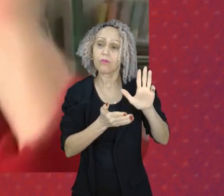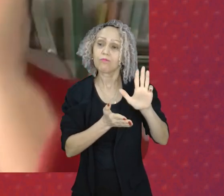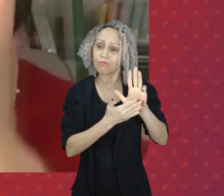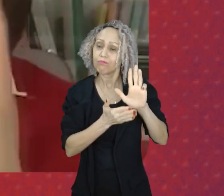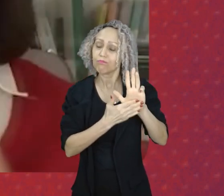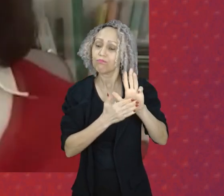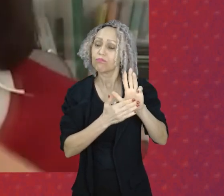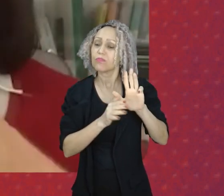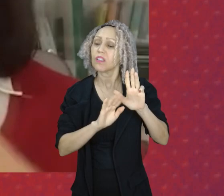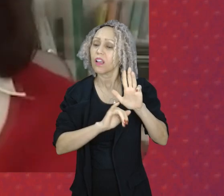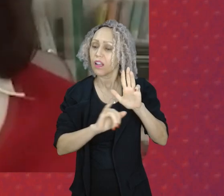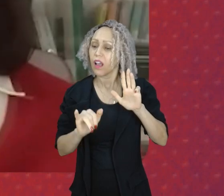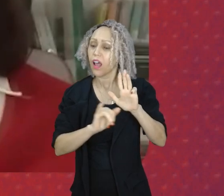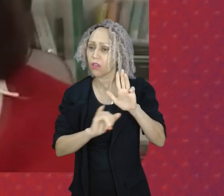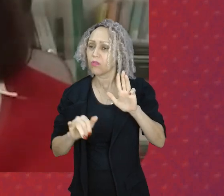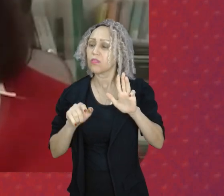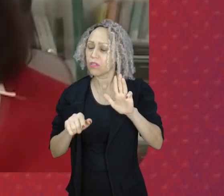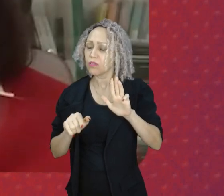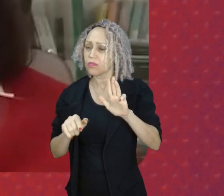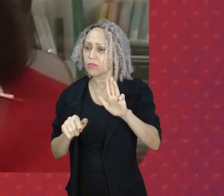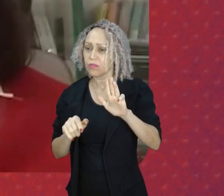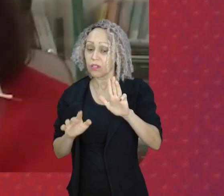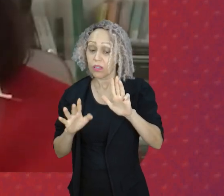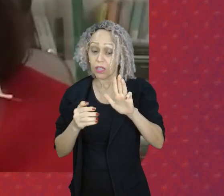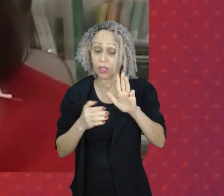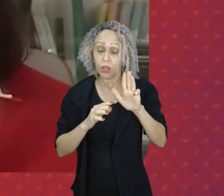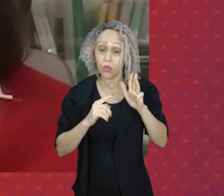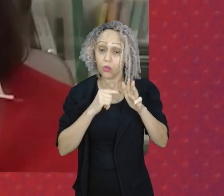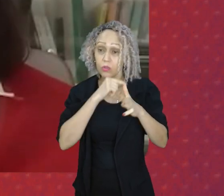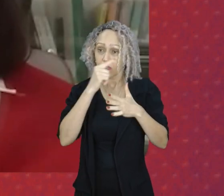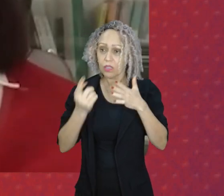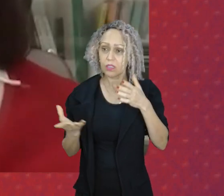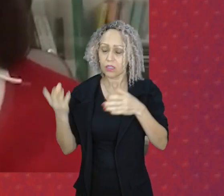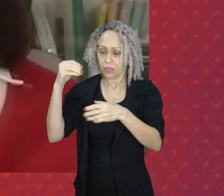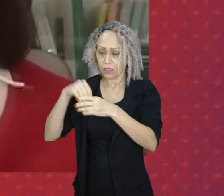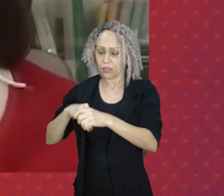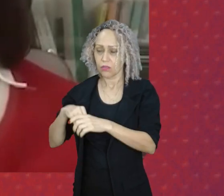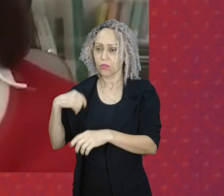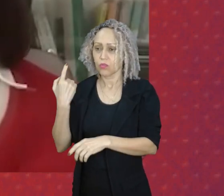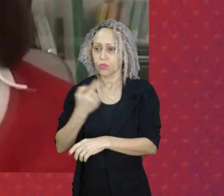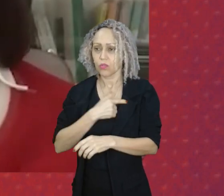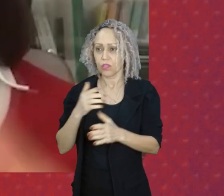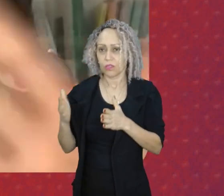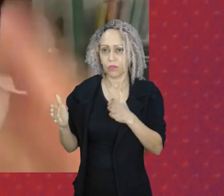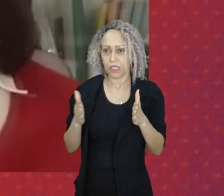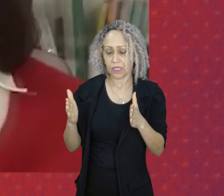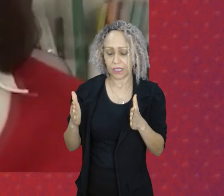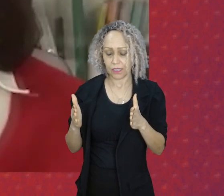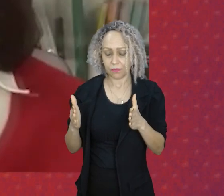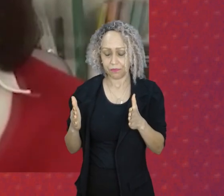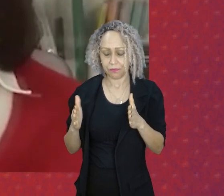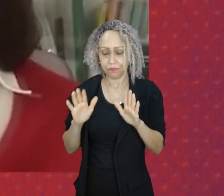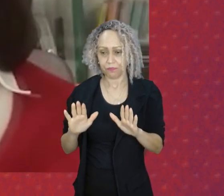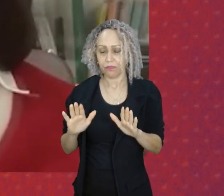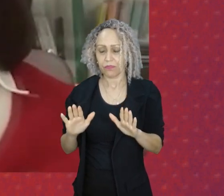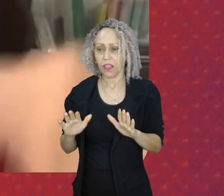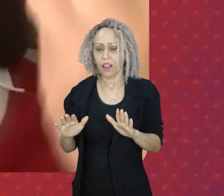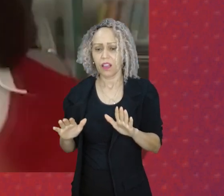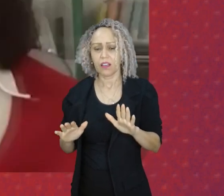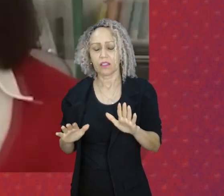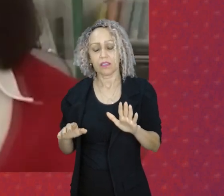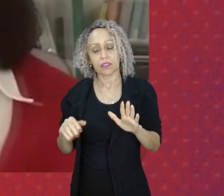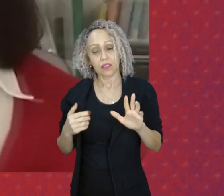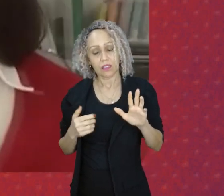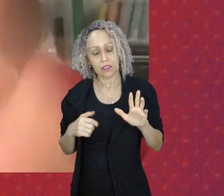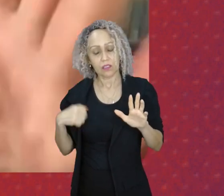que está vinculado à história dos nossos mandatos nacionais. Então, Nós queremos fazer mais, como disse o presidente Lula, queremos